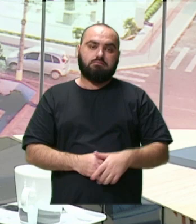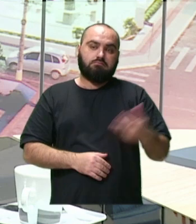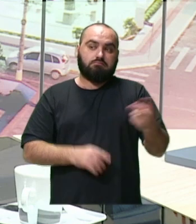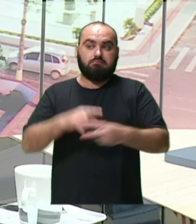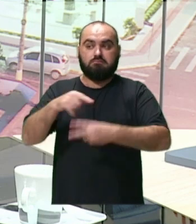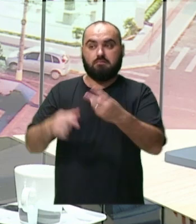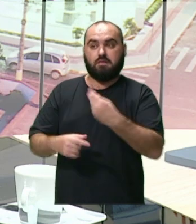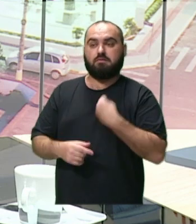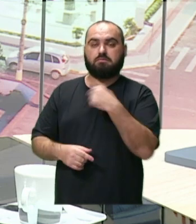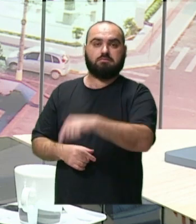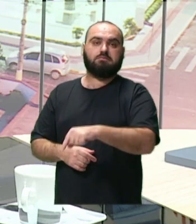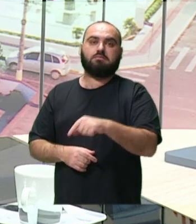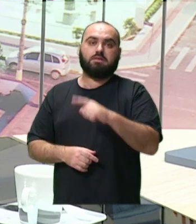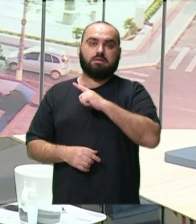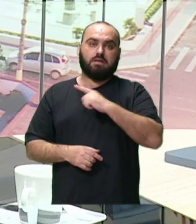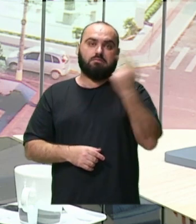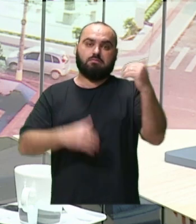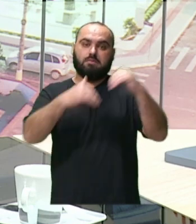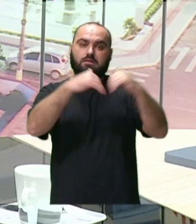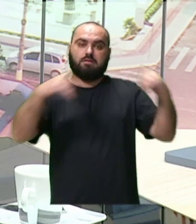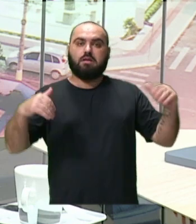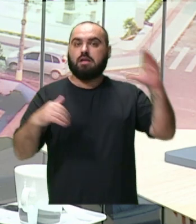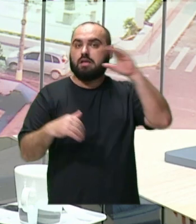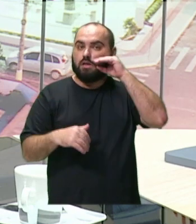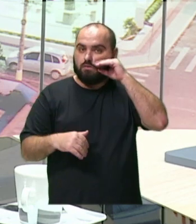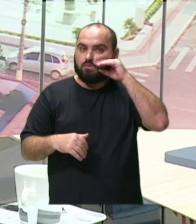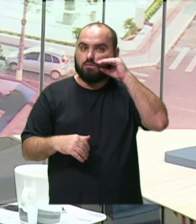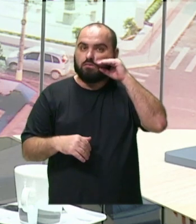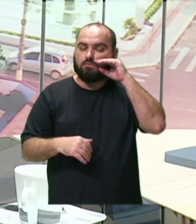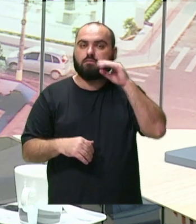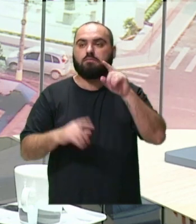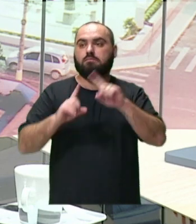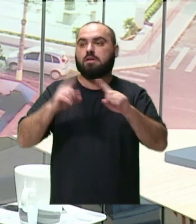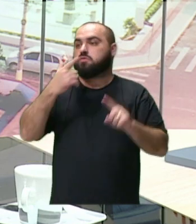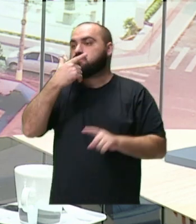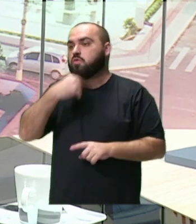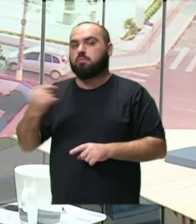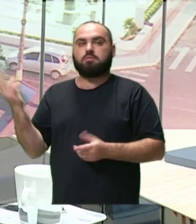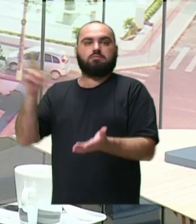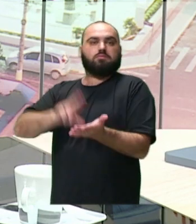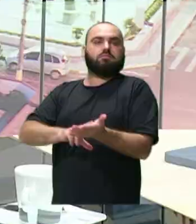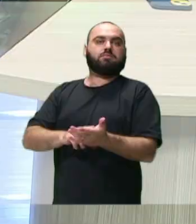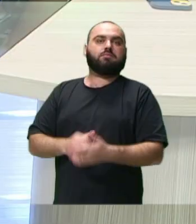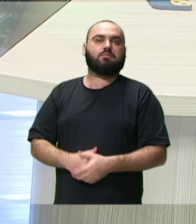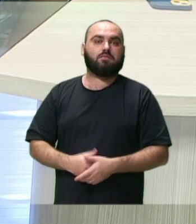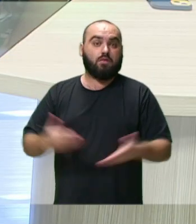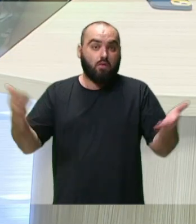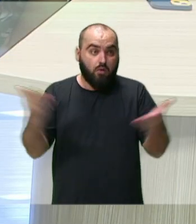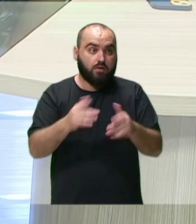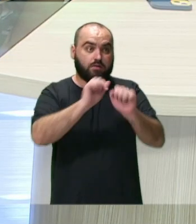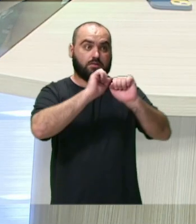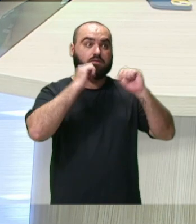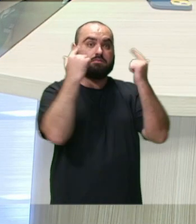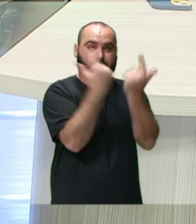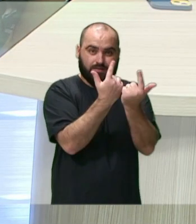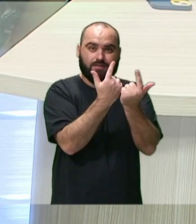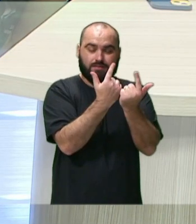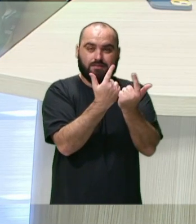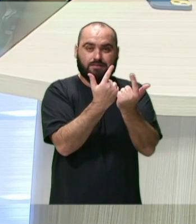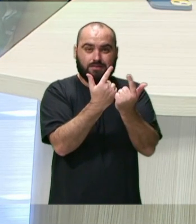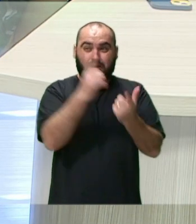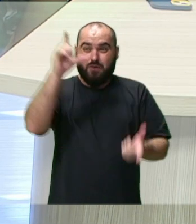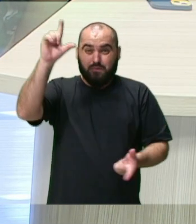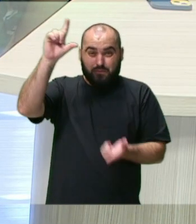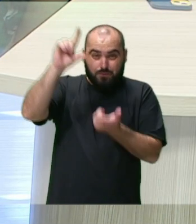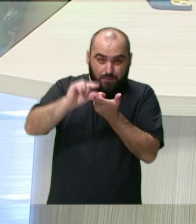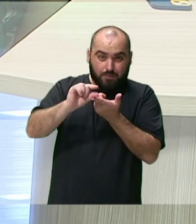elas estariam aqui. Nós temos uma afastada que é a Hilda, né? Que deu a suplência, mas é para um homem. Hoje, na Assembleia Legislativa, diminuiu